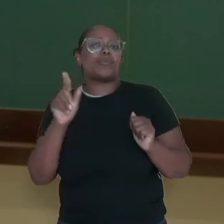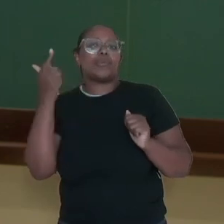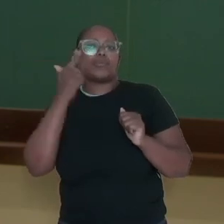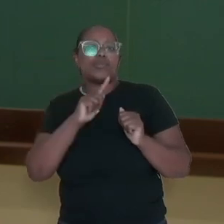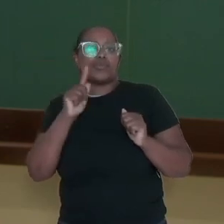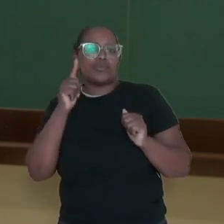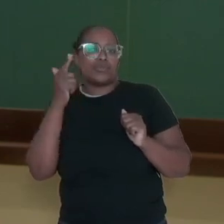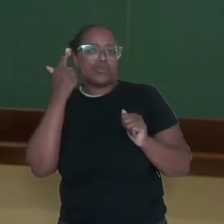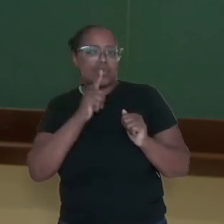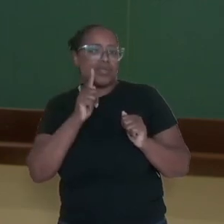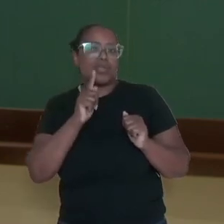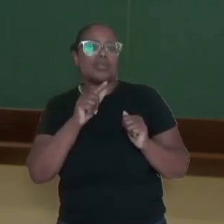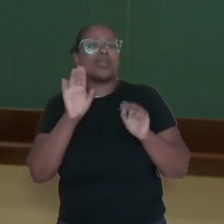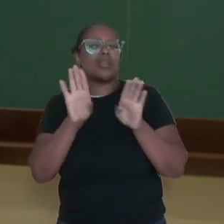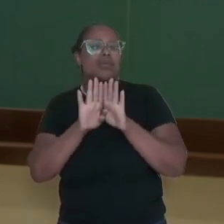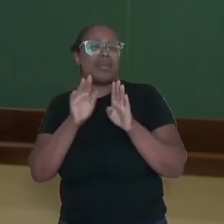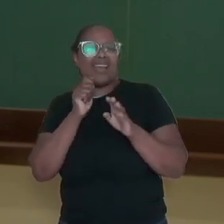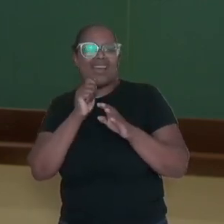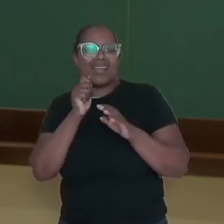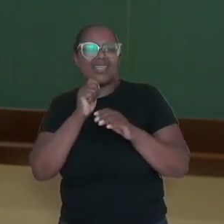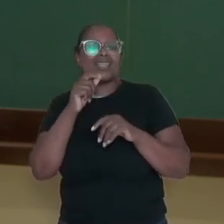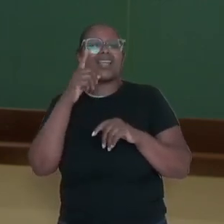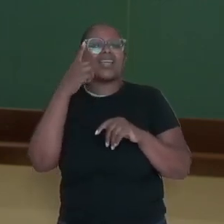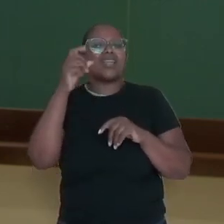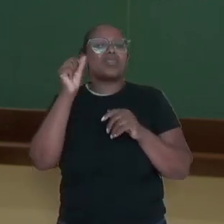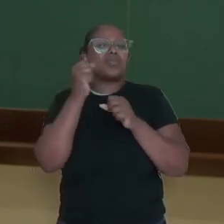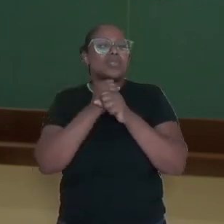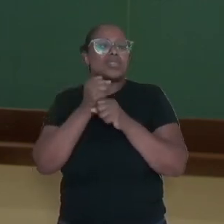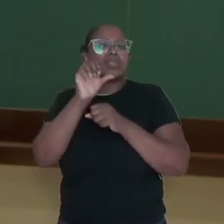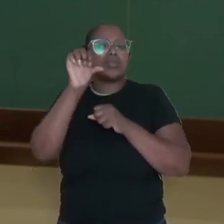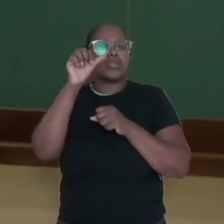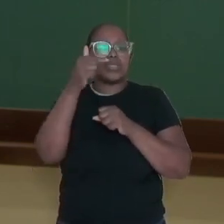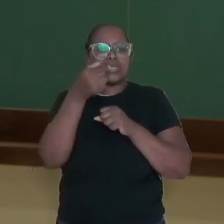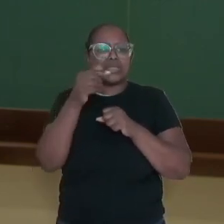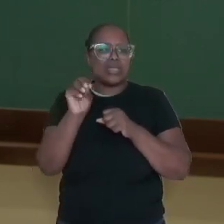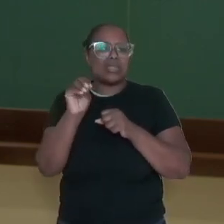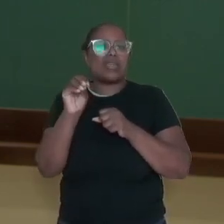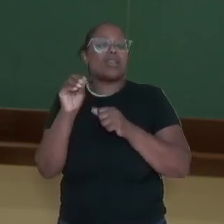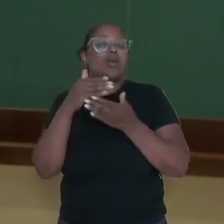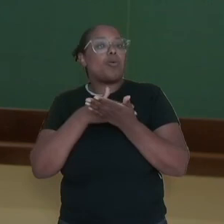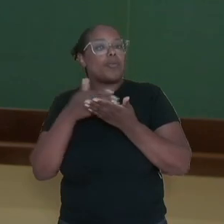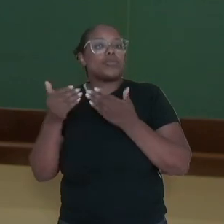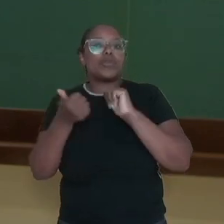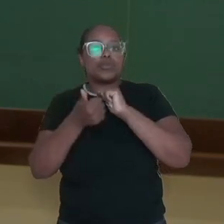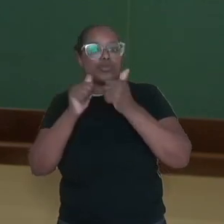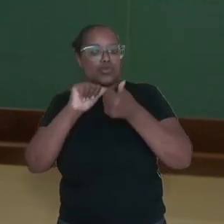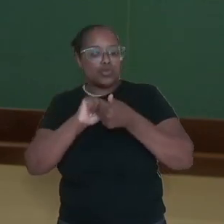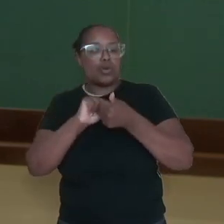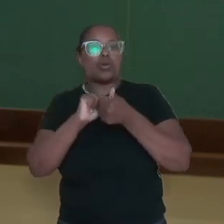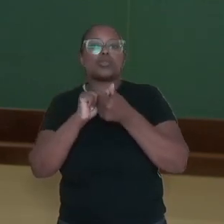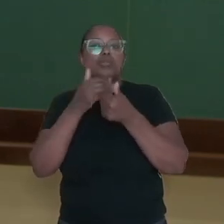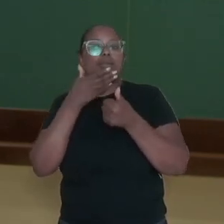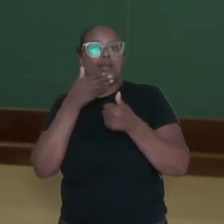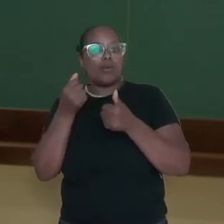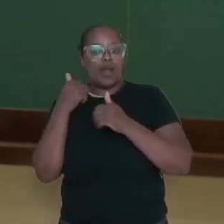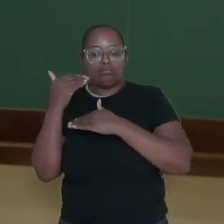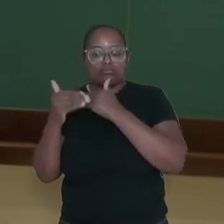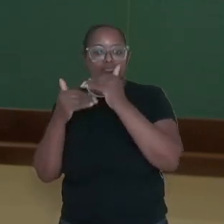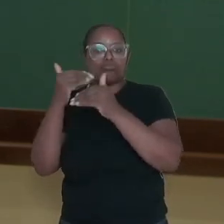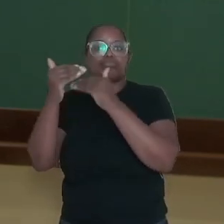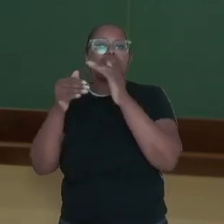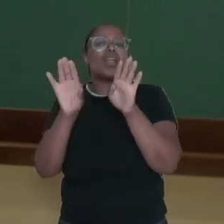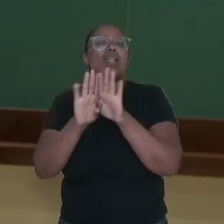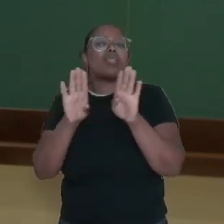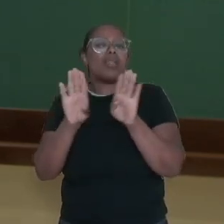Ainda na década de 70, né, começou essa disputa dos games para melhorar, né, o seu desempenho. Na década